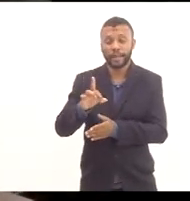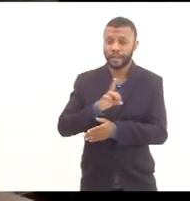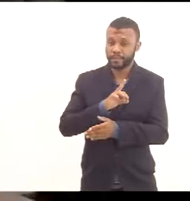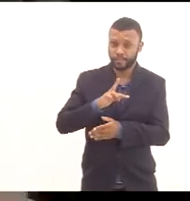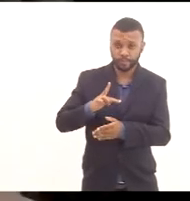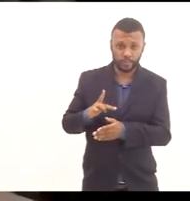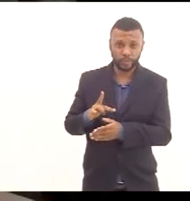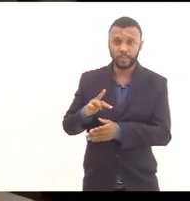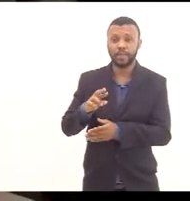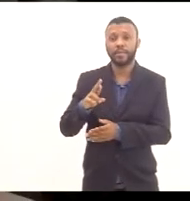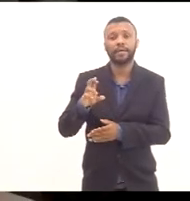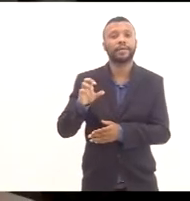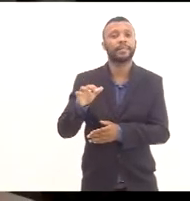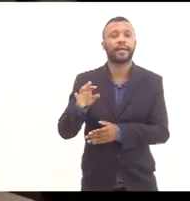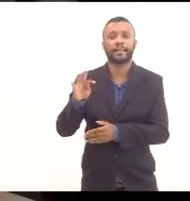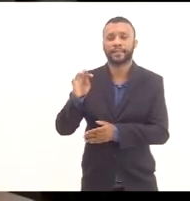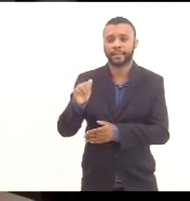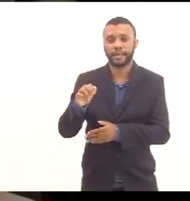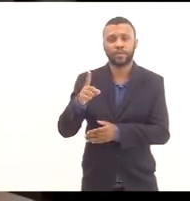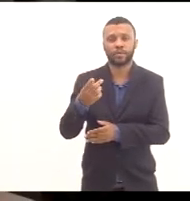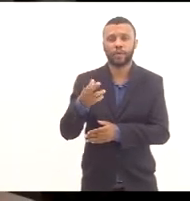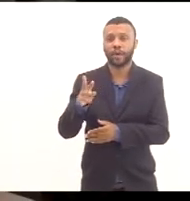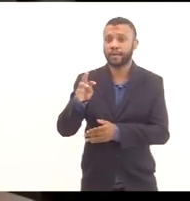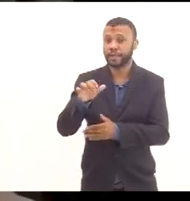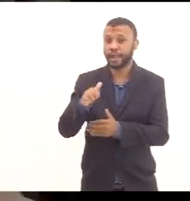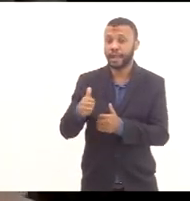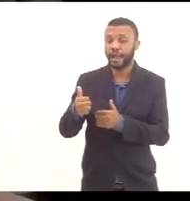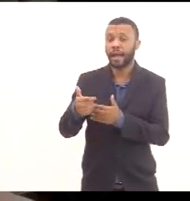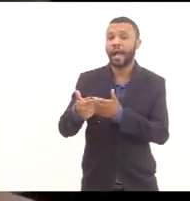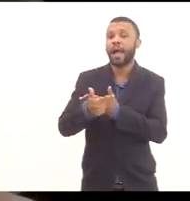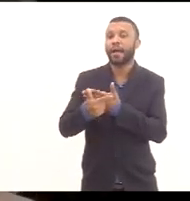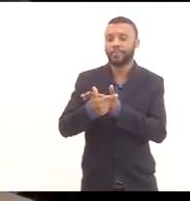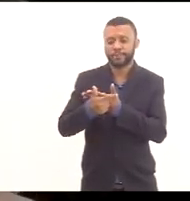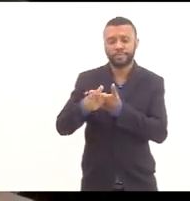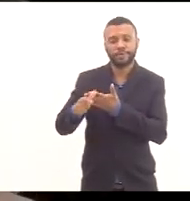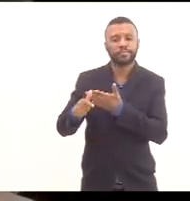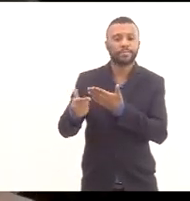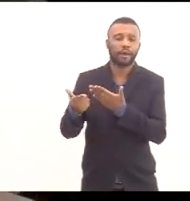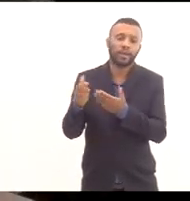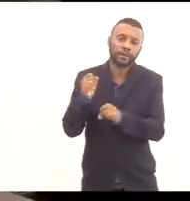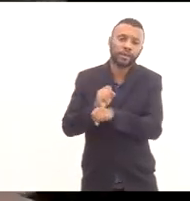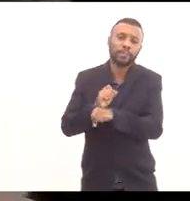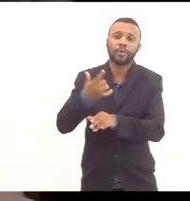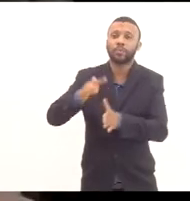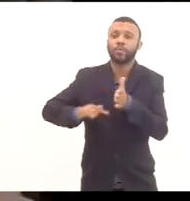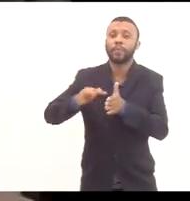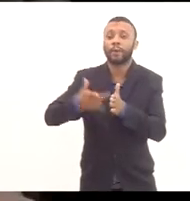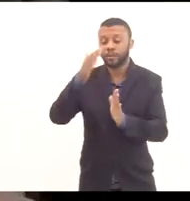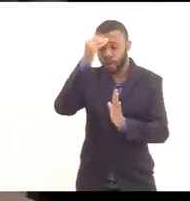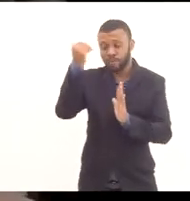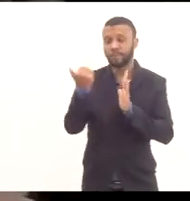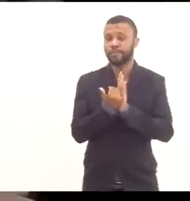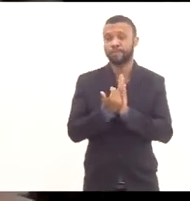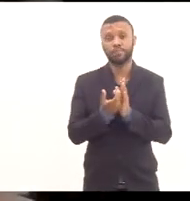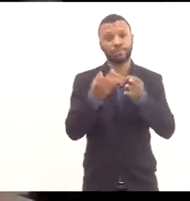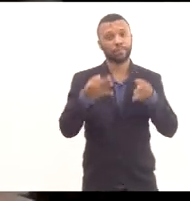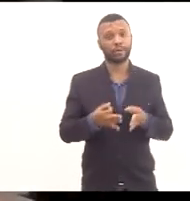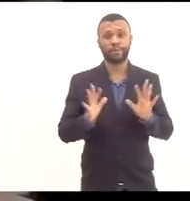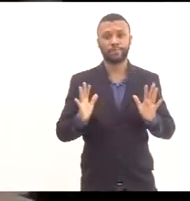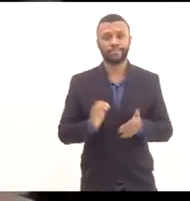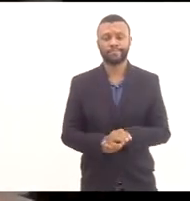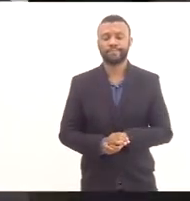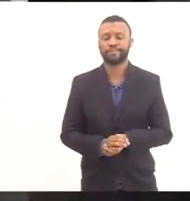que é titular e que está aguardando ainda iluminada e cumprimento Olá meus boa